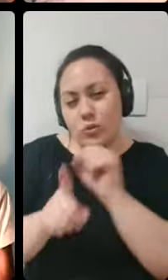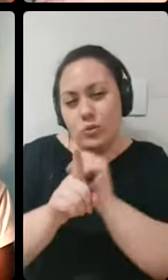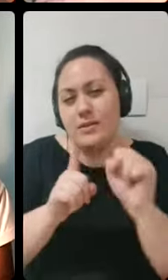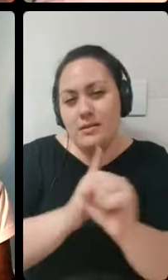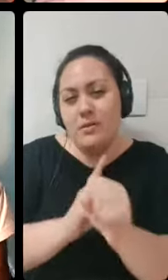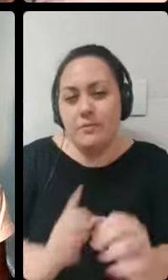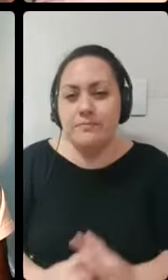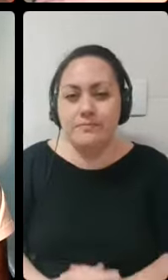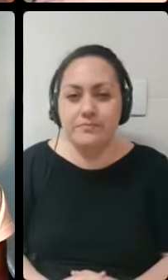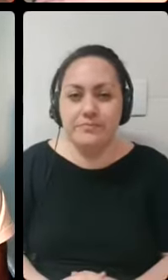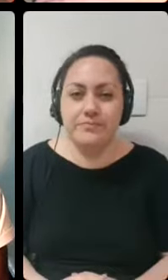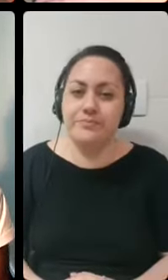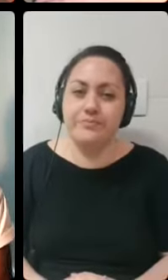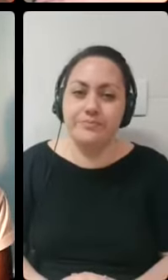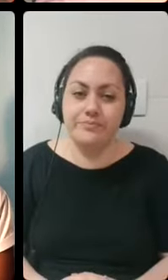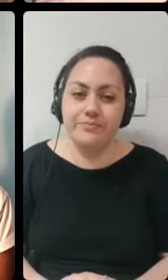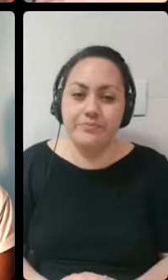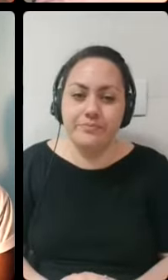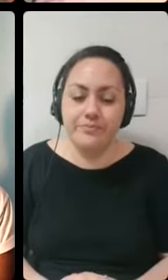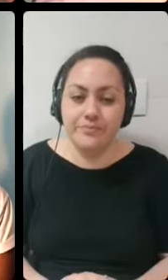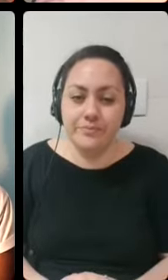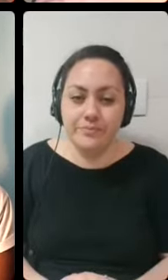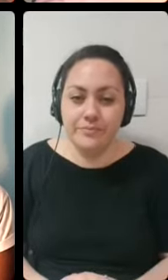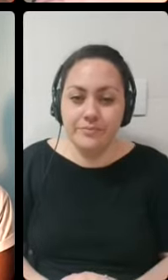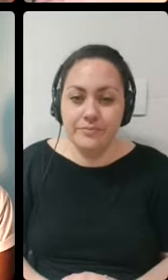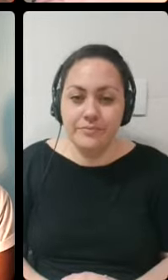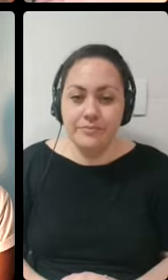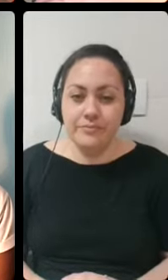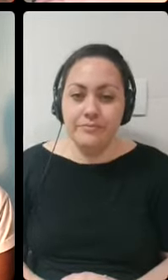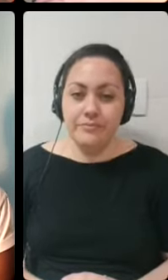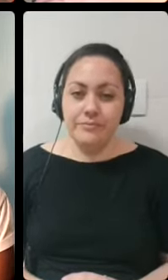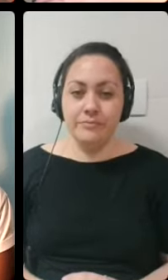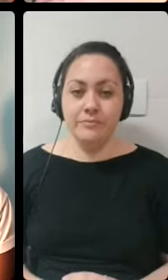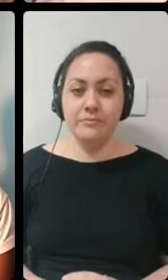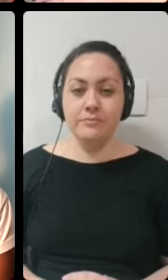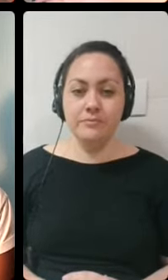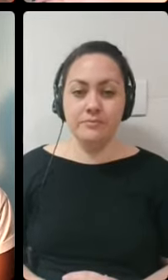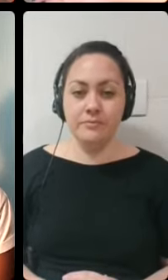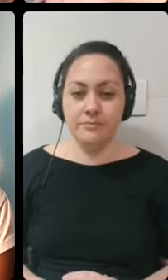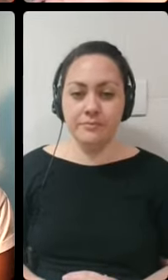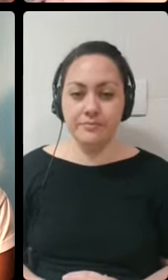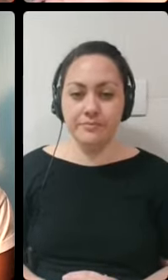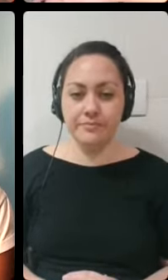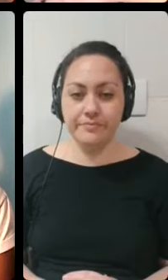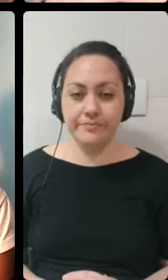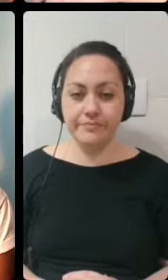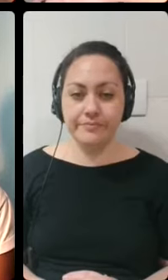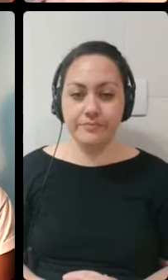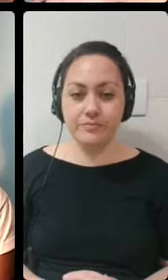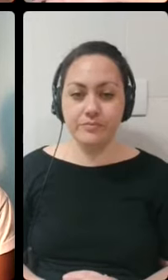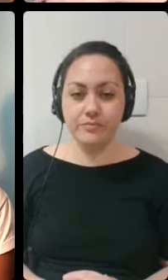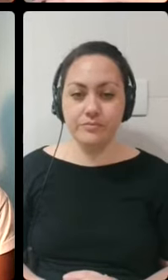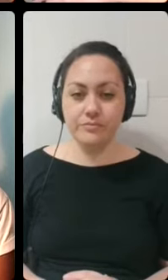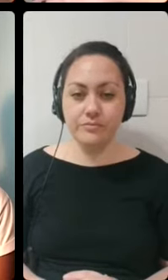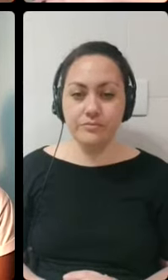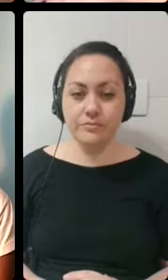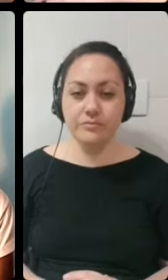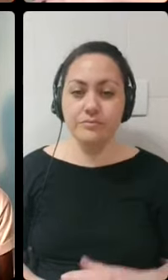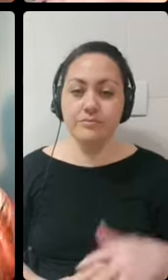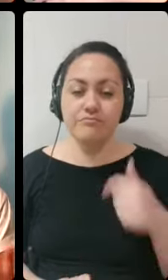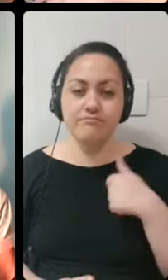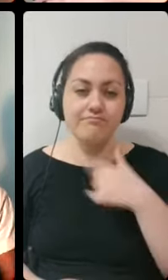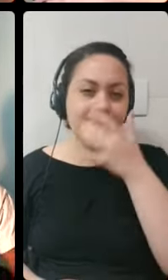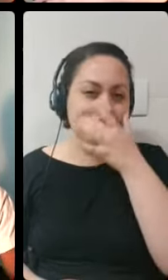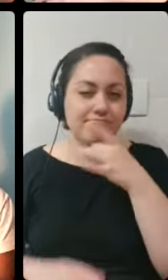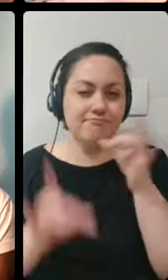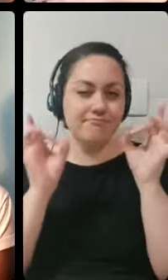né? Pro processo. Mas eu acho também que uma das coisas mais legais do Rondon, assim, é que a gente vai muito para. A